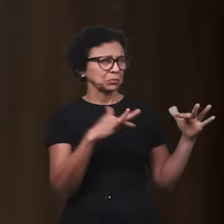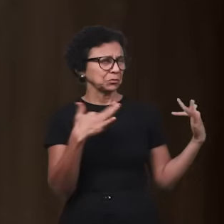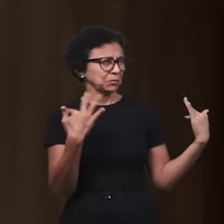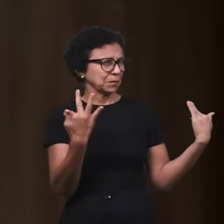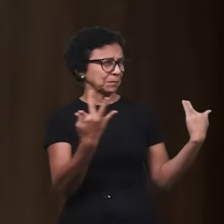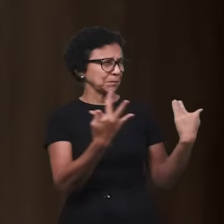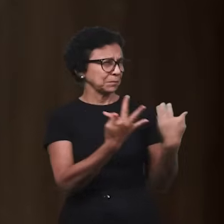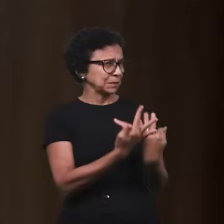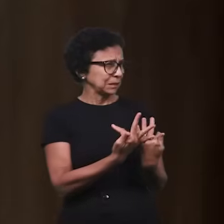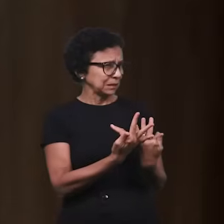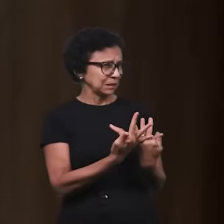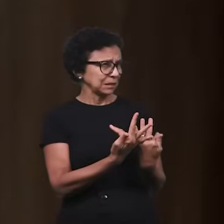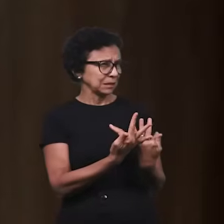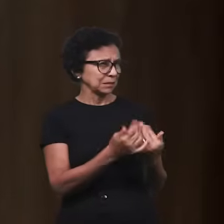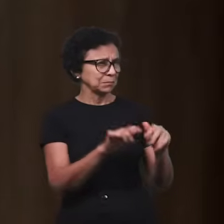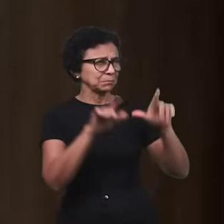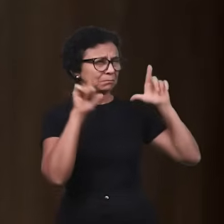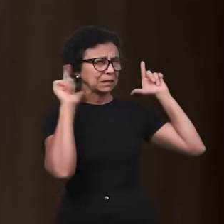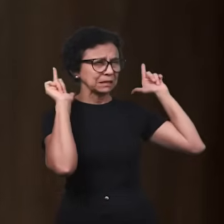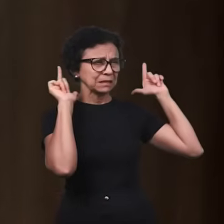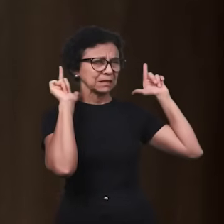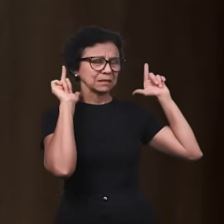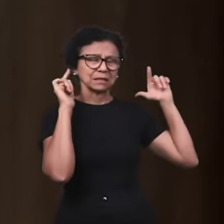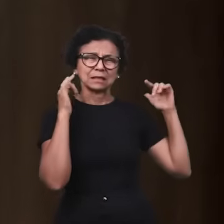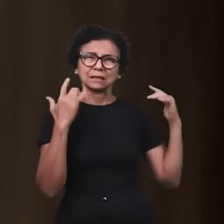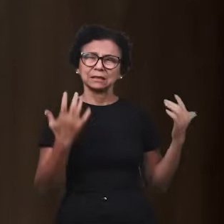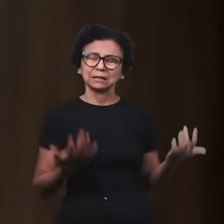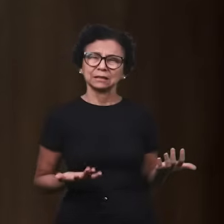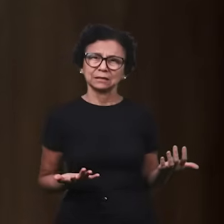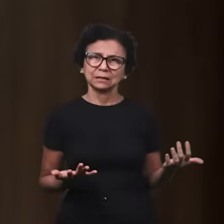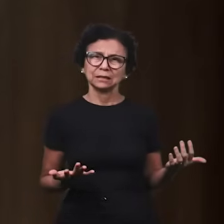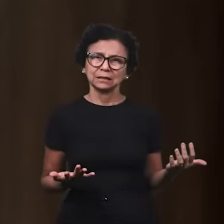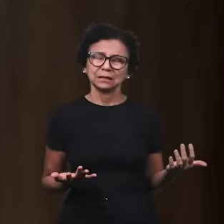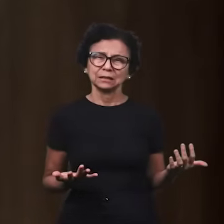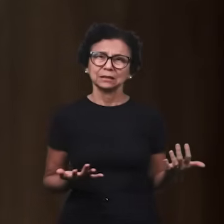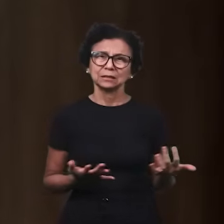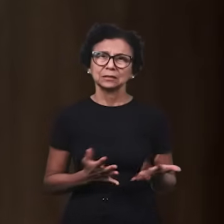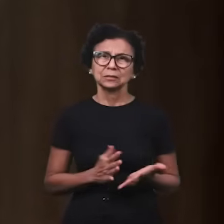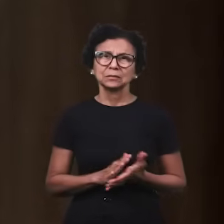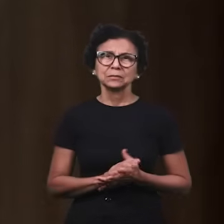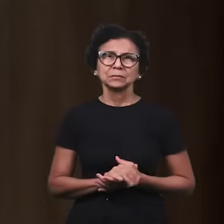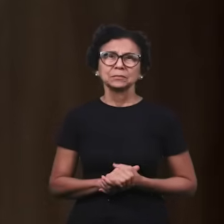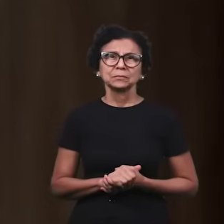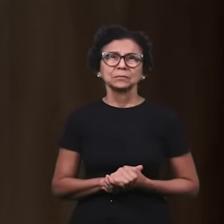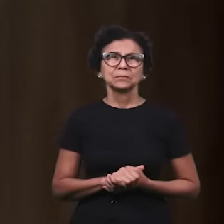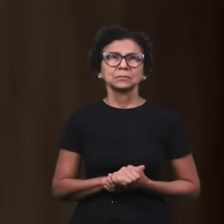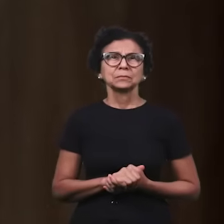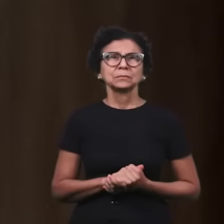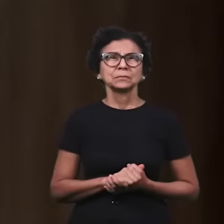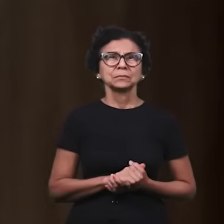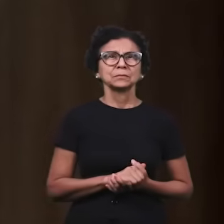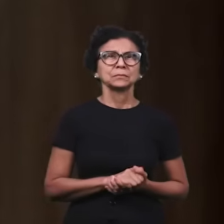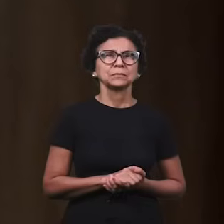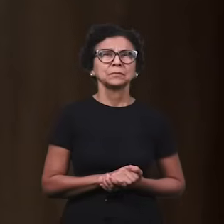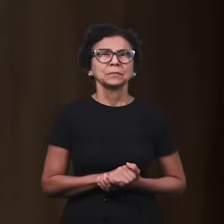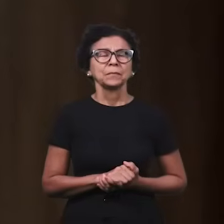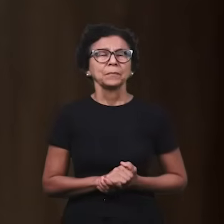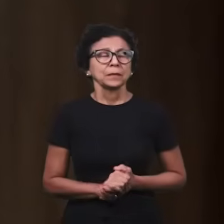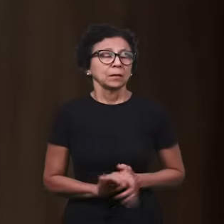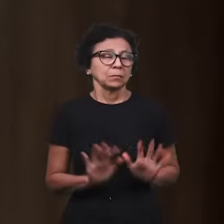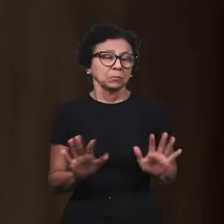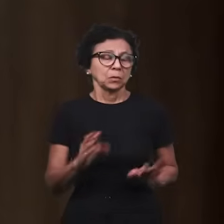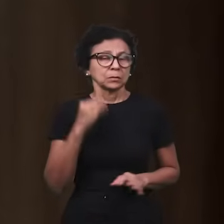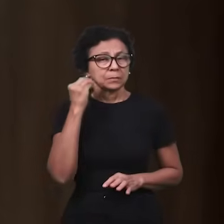às vezes, sem sabedoria. Eu até estava falando de um exemplo não, acho que não estou aqui, cada um tem